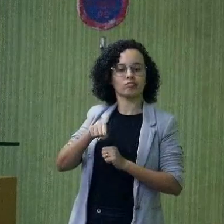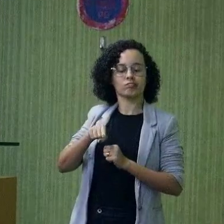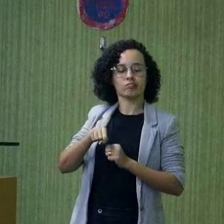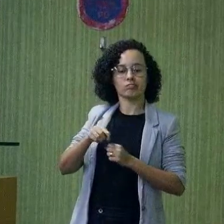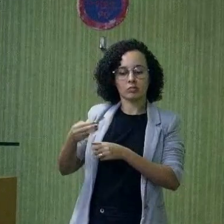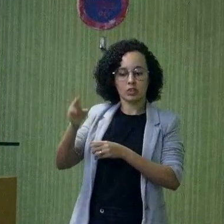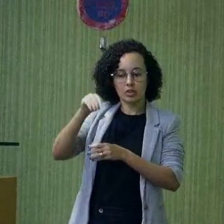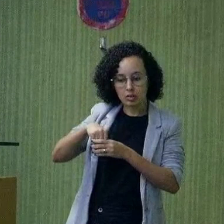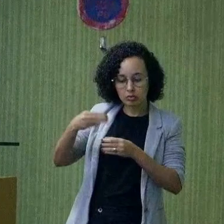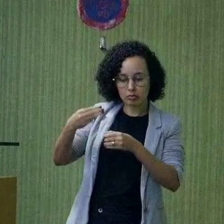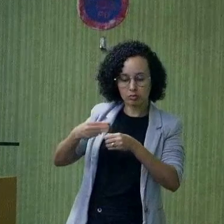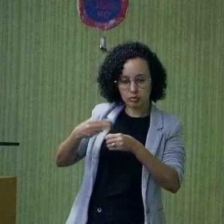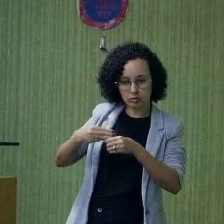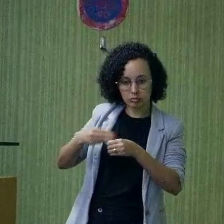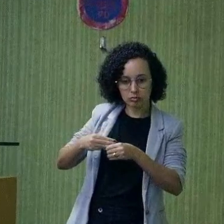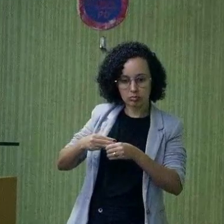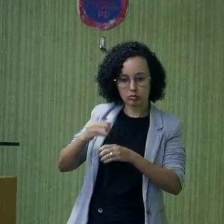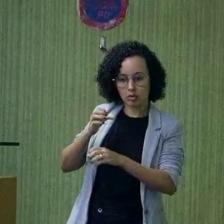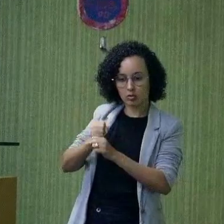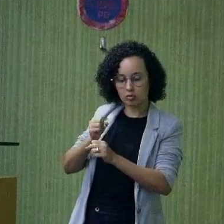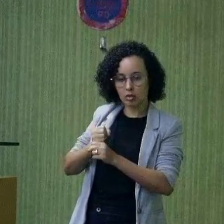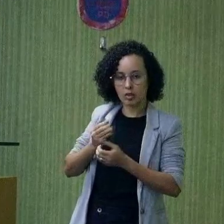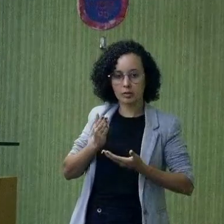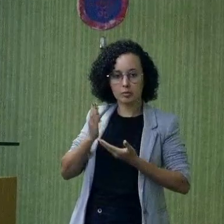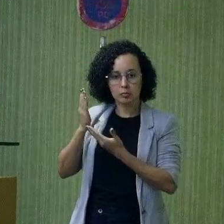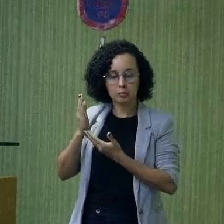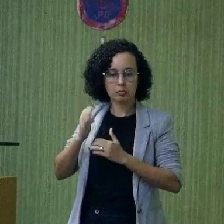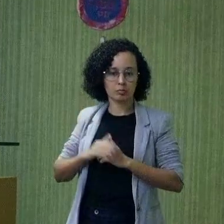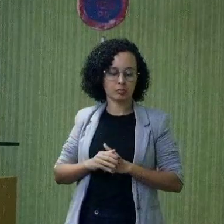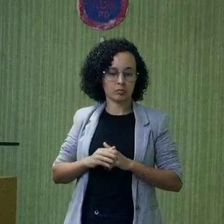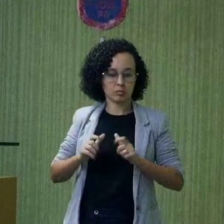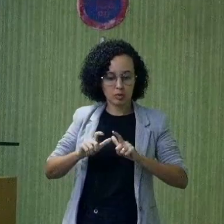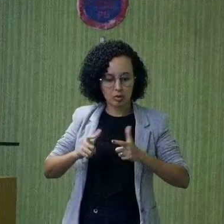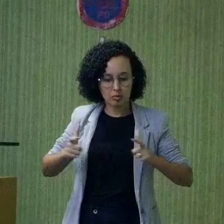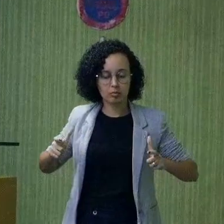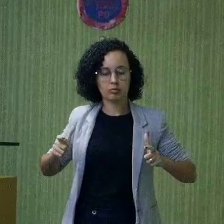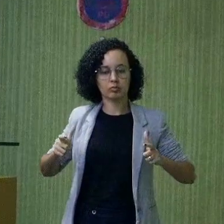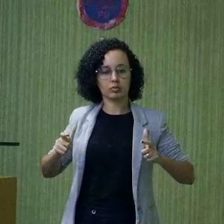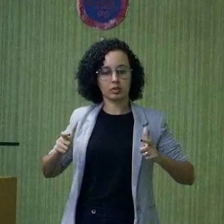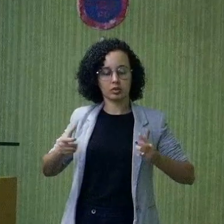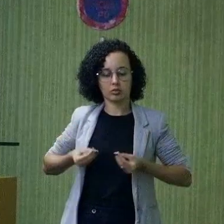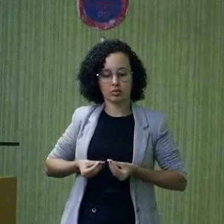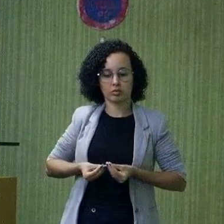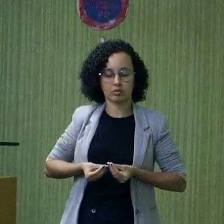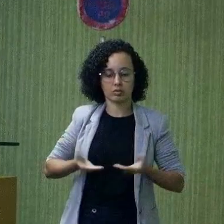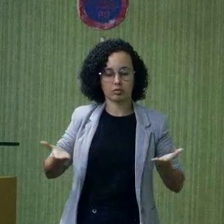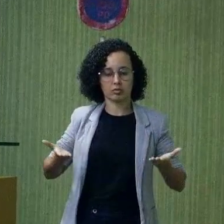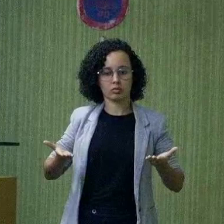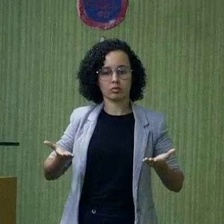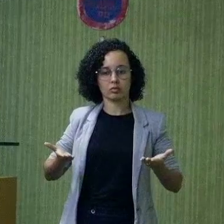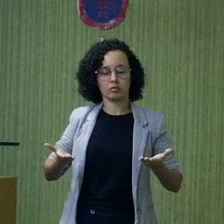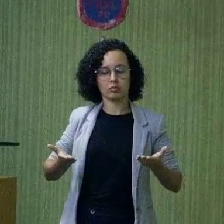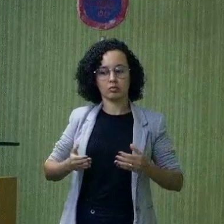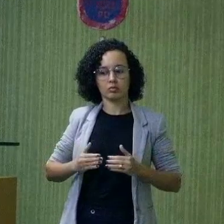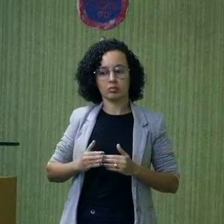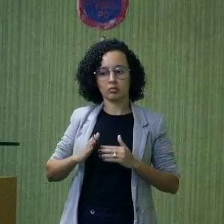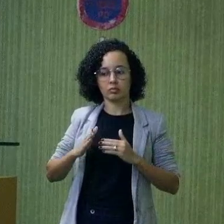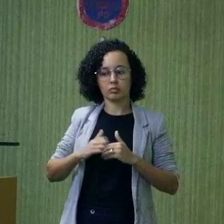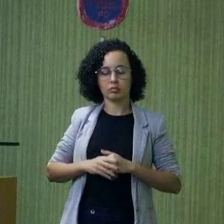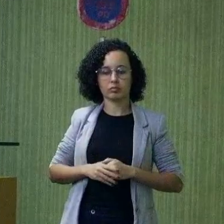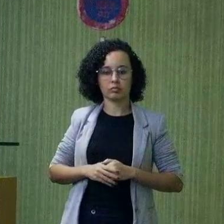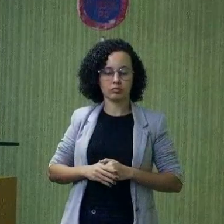município buscar esse dado aqui ó ampliar a oferta de educação infantil para atender no mínimo 60% das crianças de até